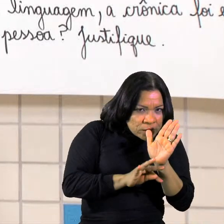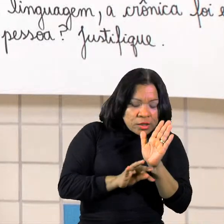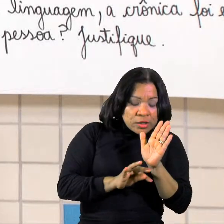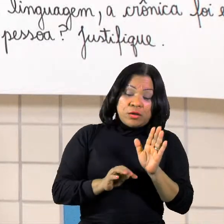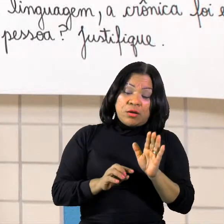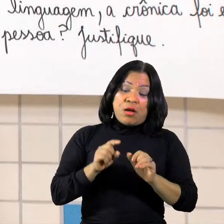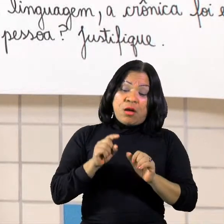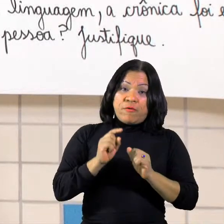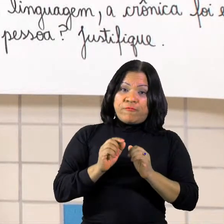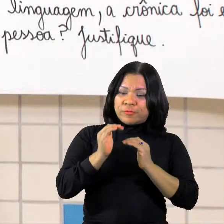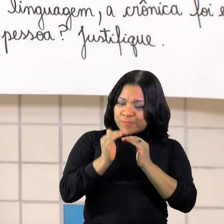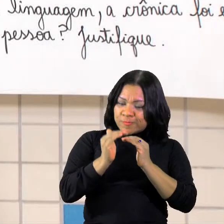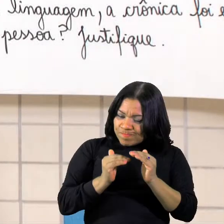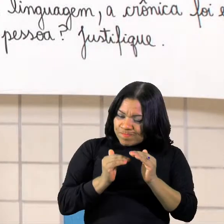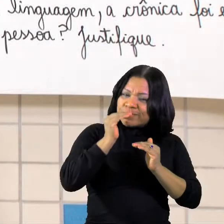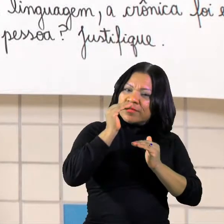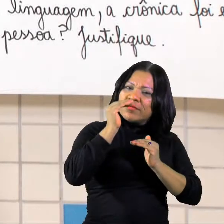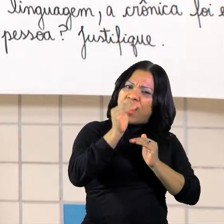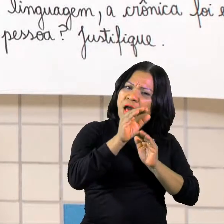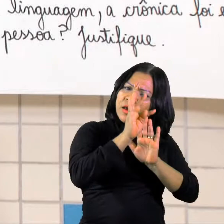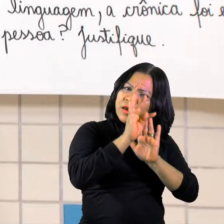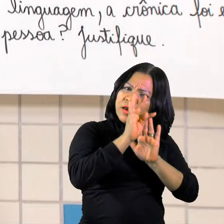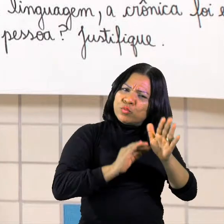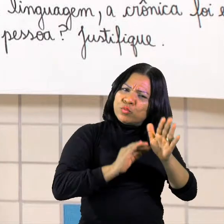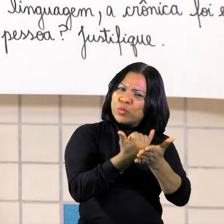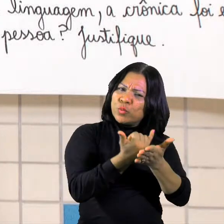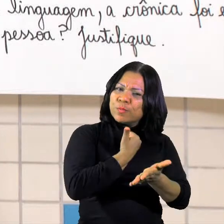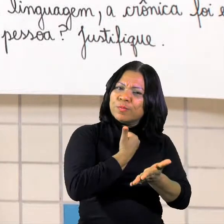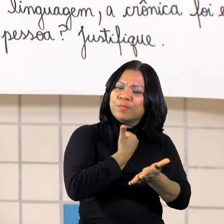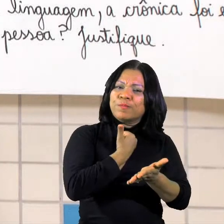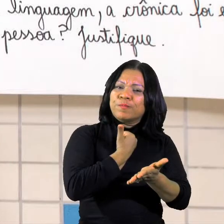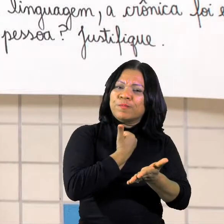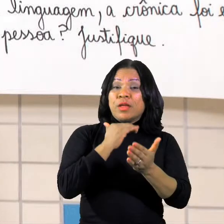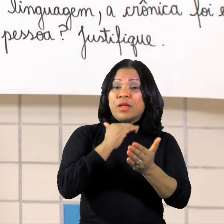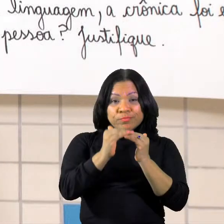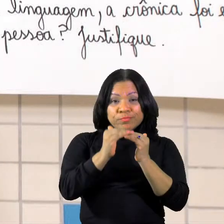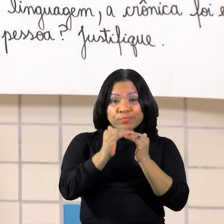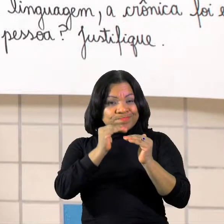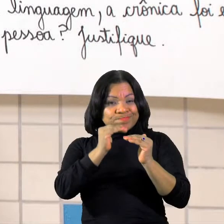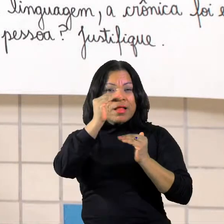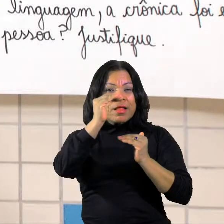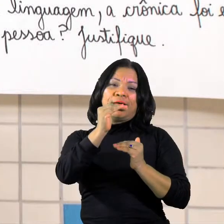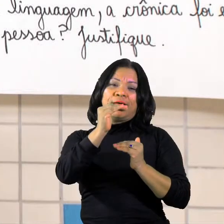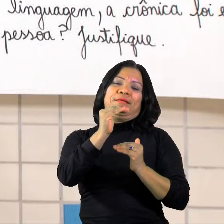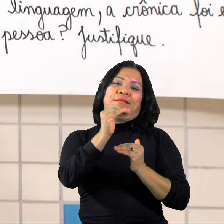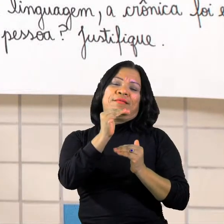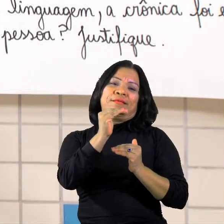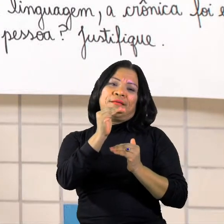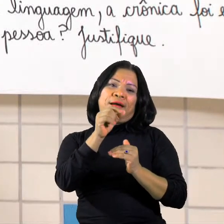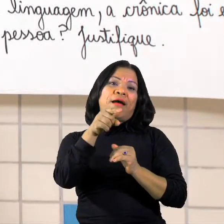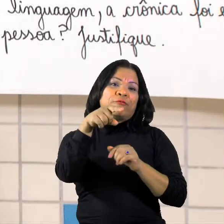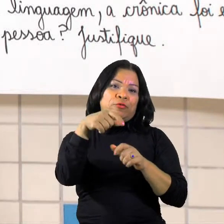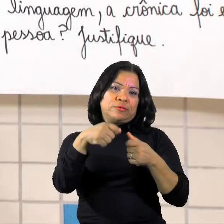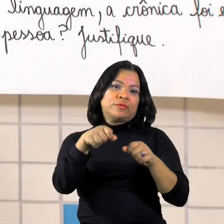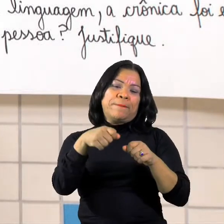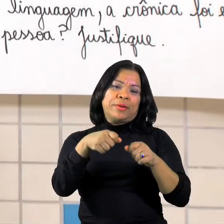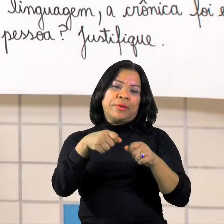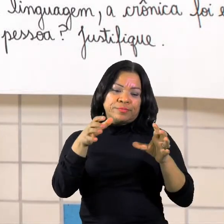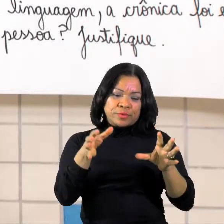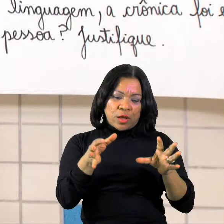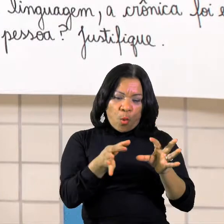o texto te diz. Nesse ir além do que o texto te diz, você tem que complementar,